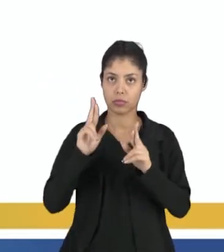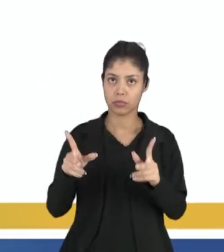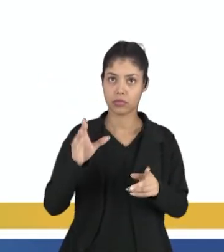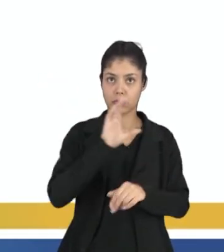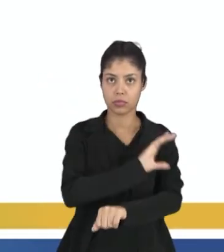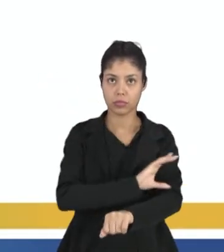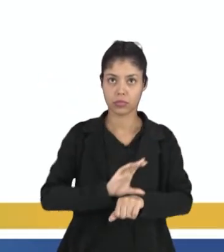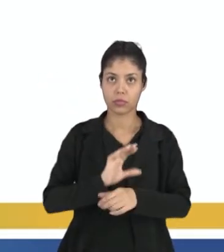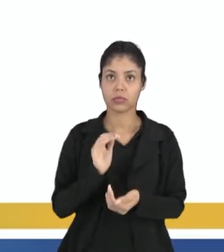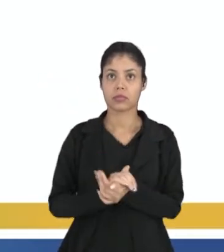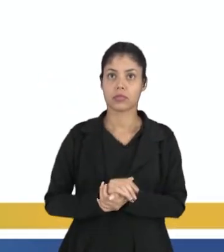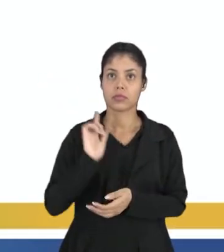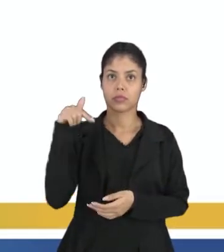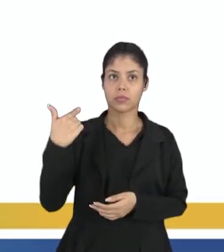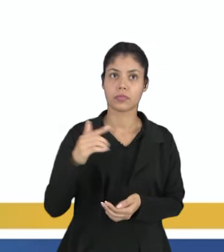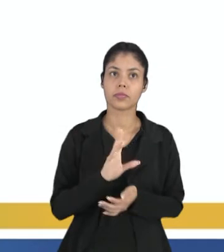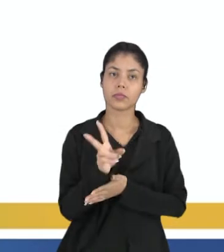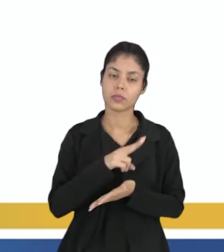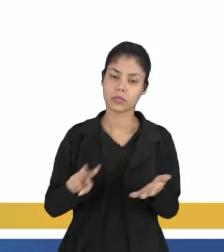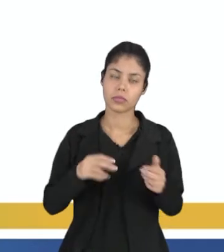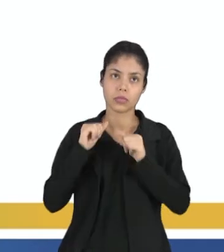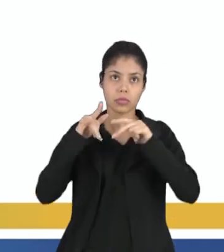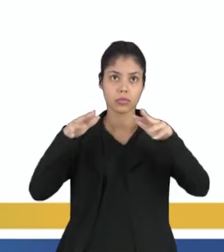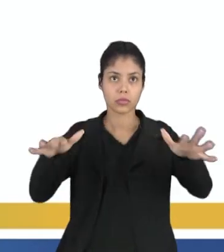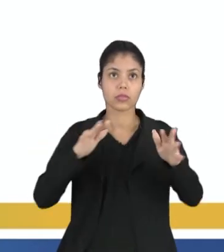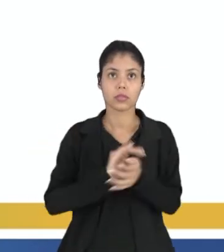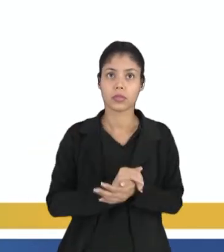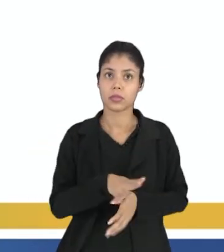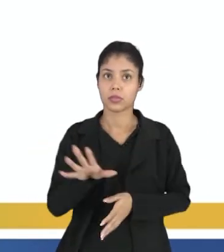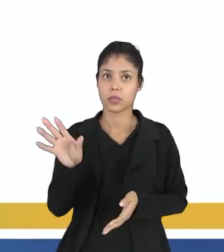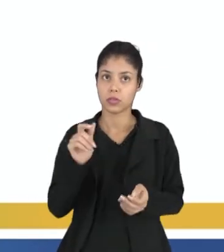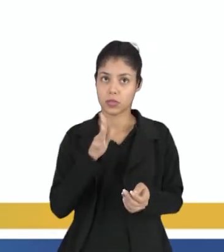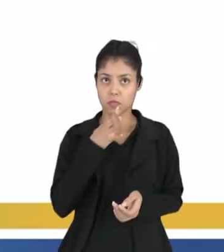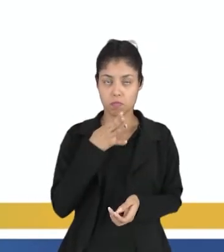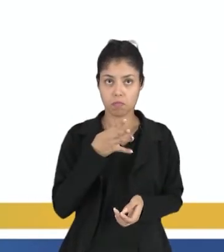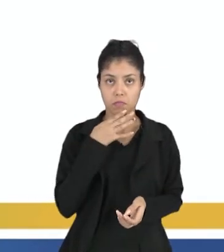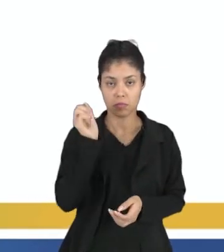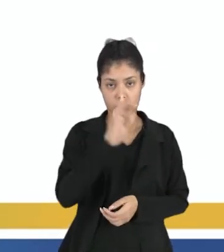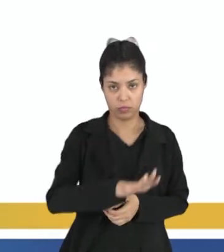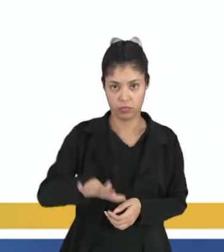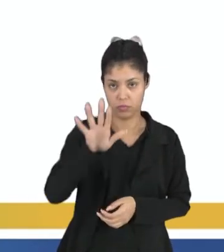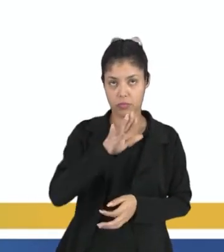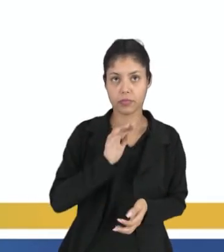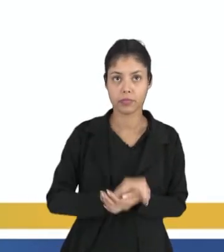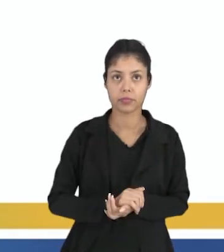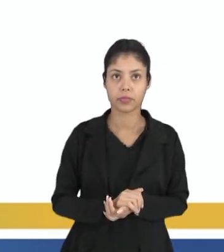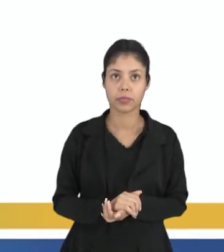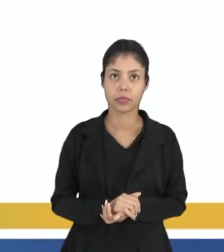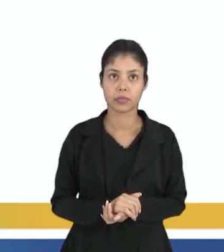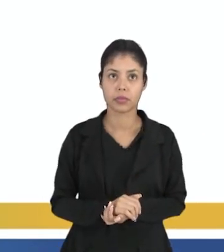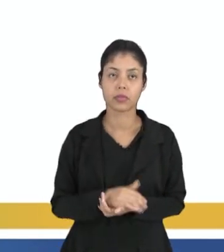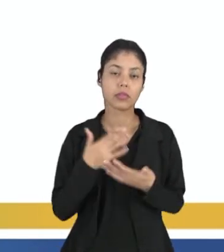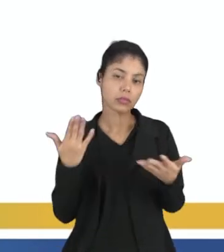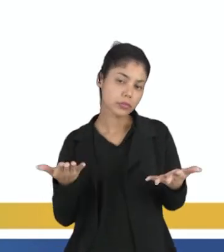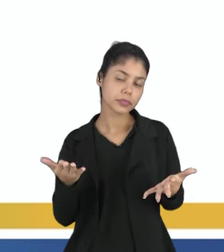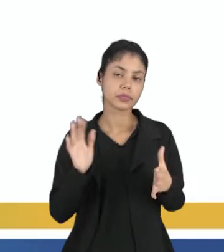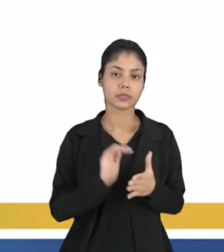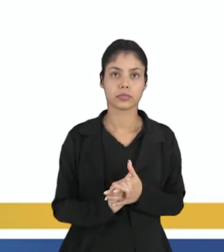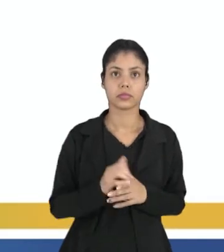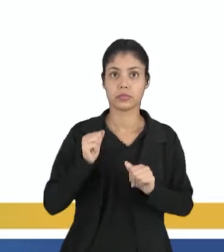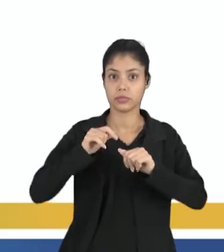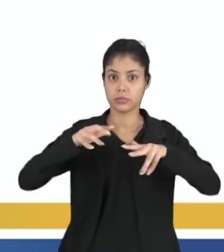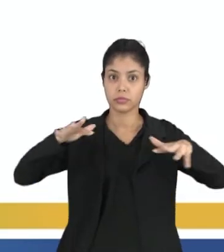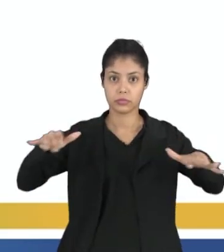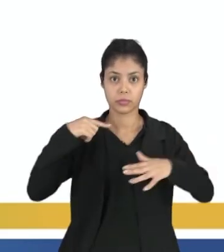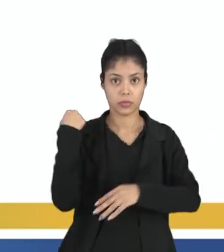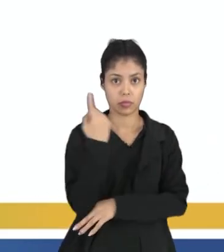históricos, diferentes culturas e etc. O leitor expande o seu conhecimento geral. Então, amplia